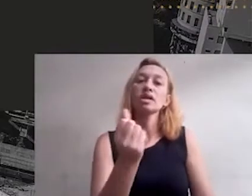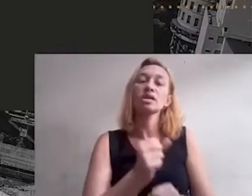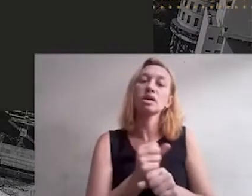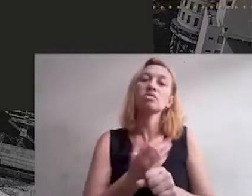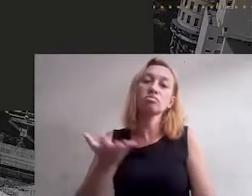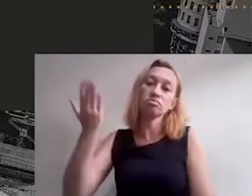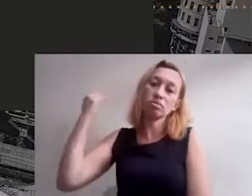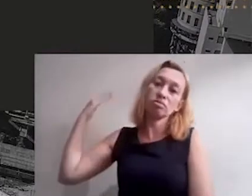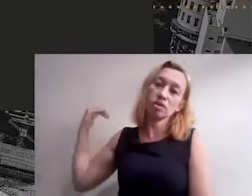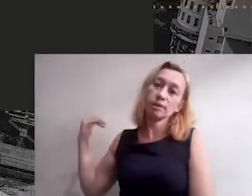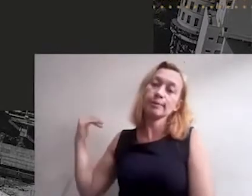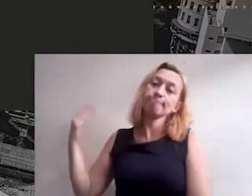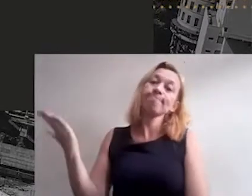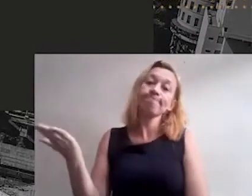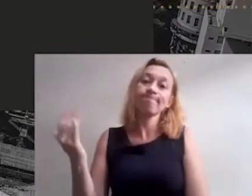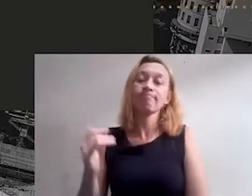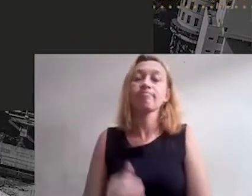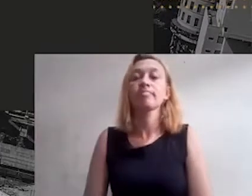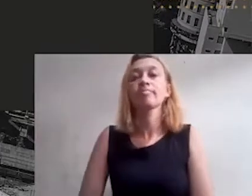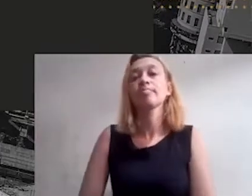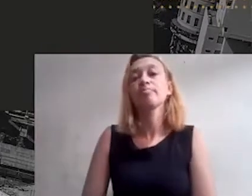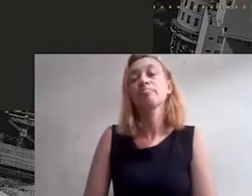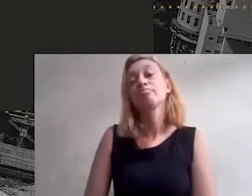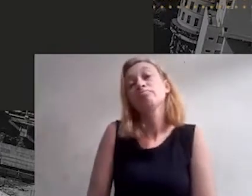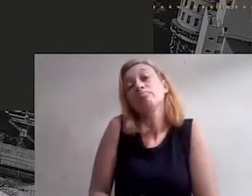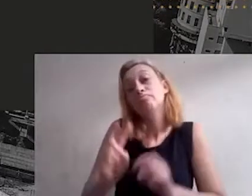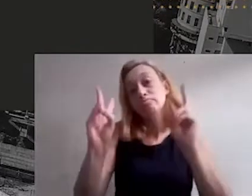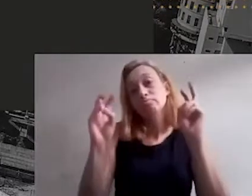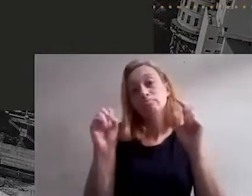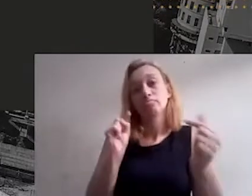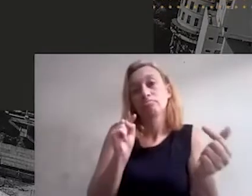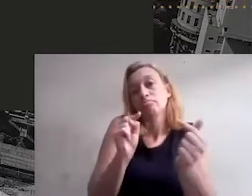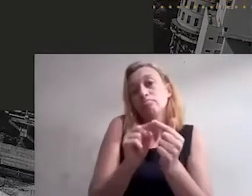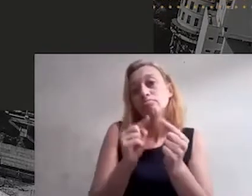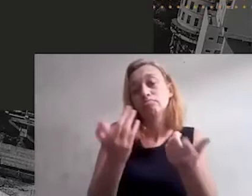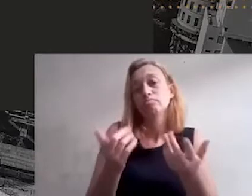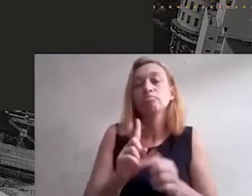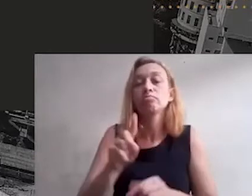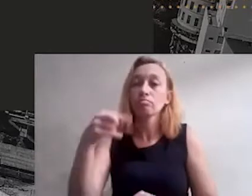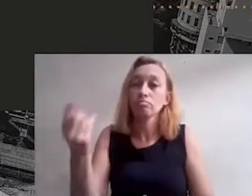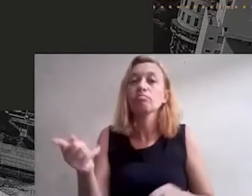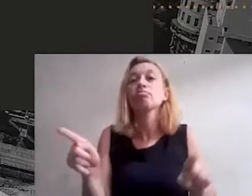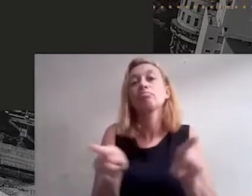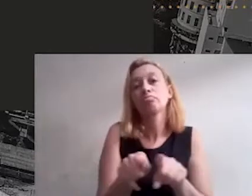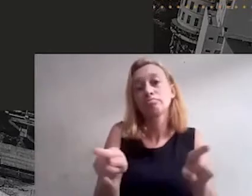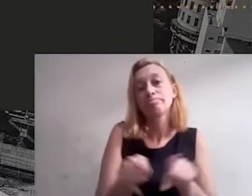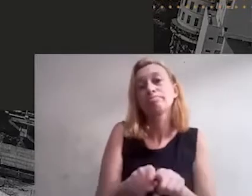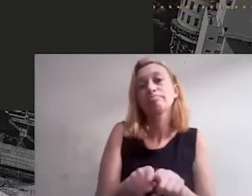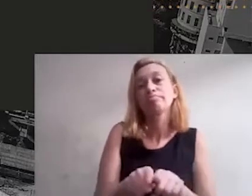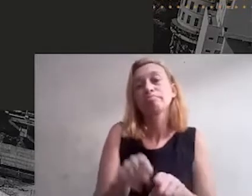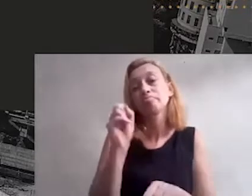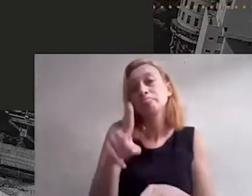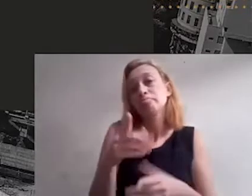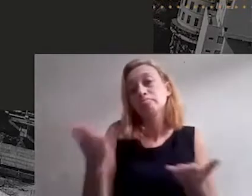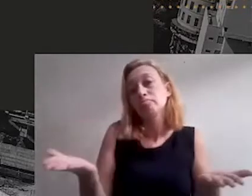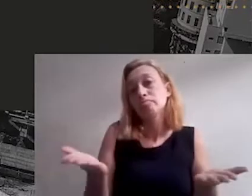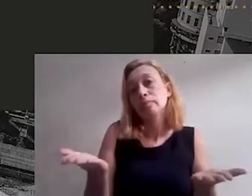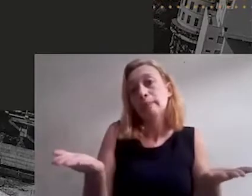Esse é um fato objetivo. Tem um outro fato objetivo, que é o fato